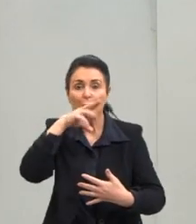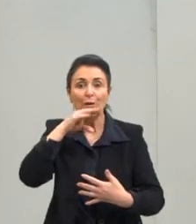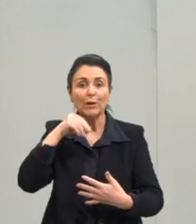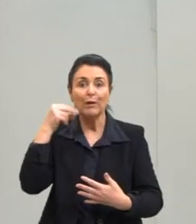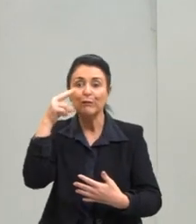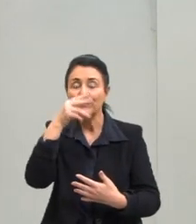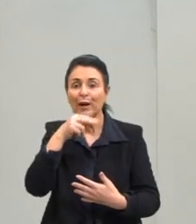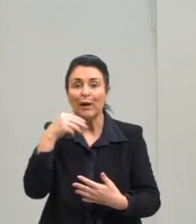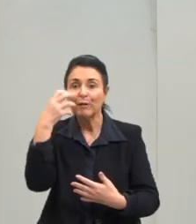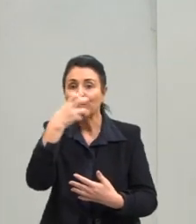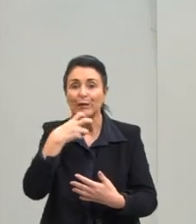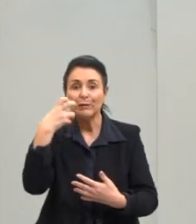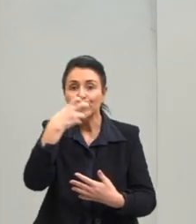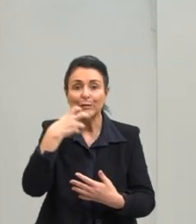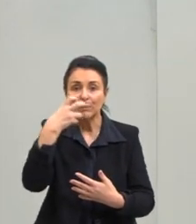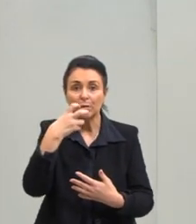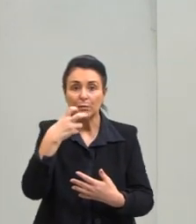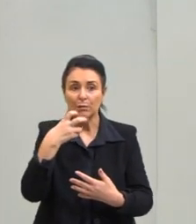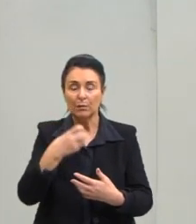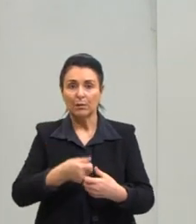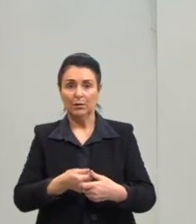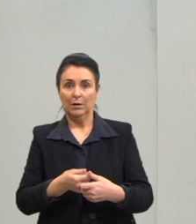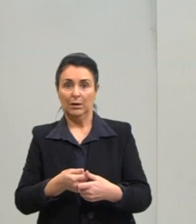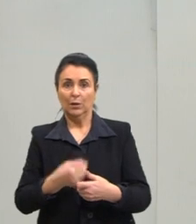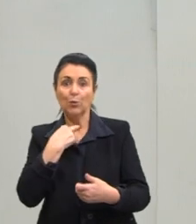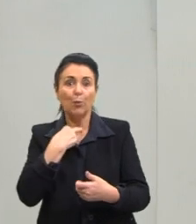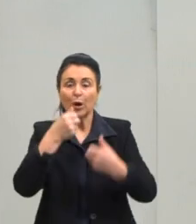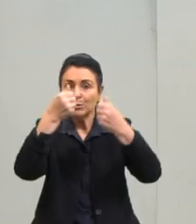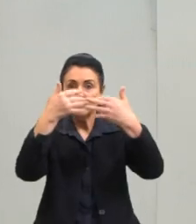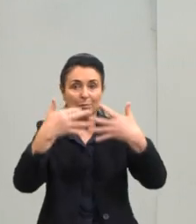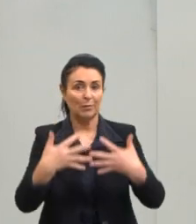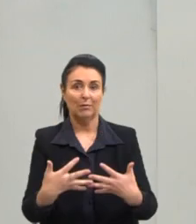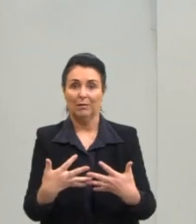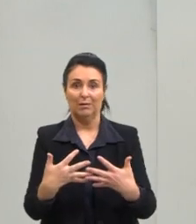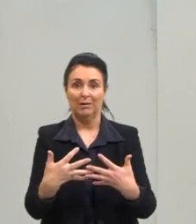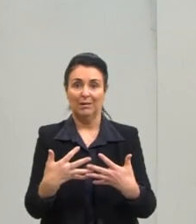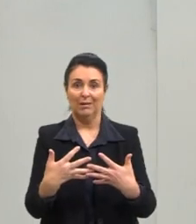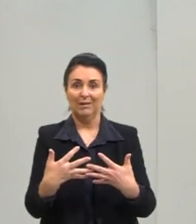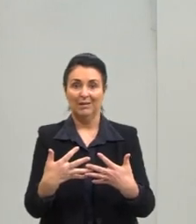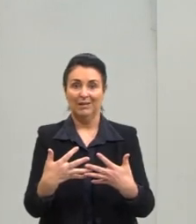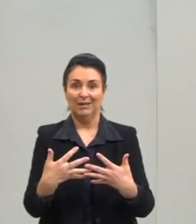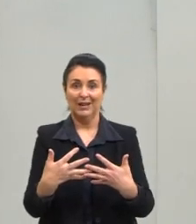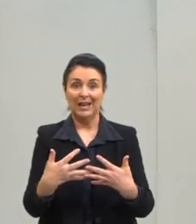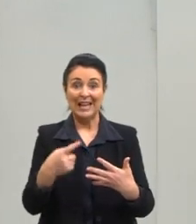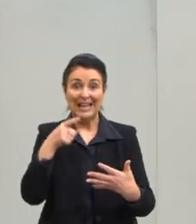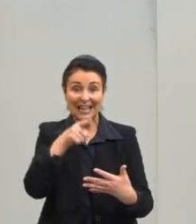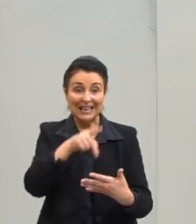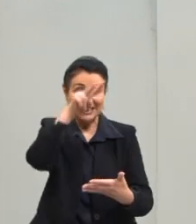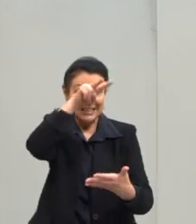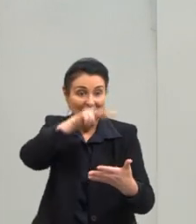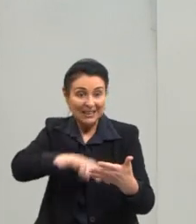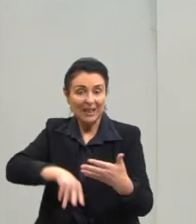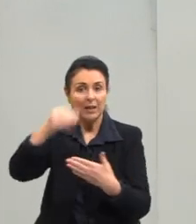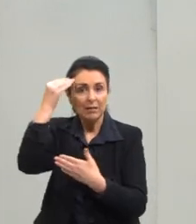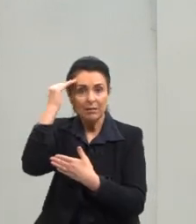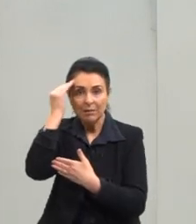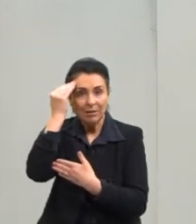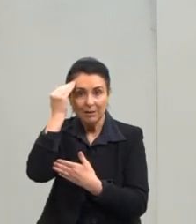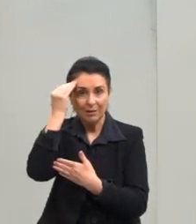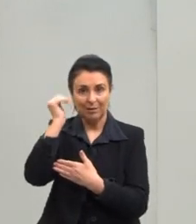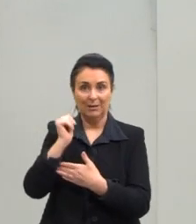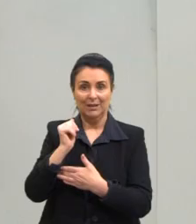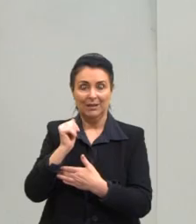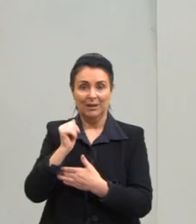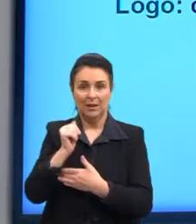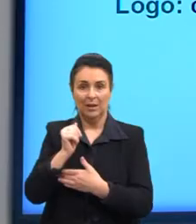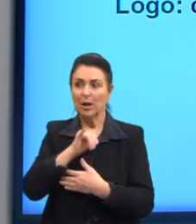aqui cara esse aqui é o meu recurso de explicação na informação que eu tirei lá em cima eu não tenho isso então o que que eu faço